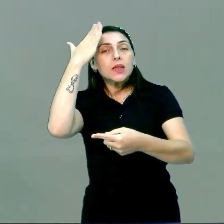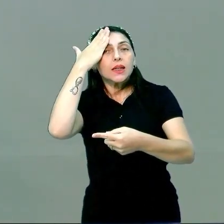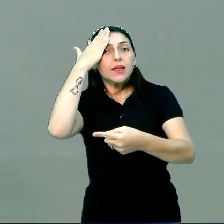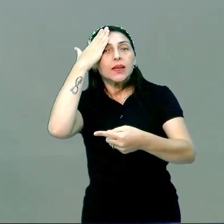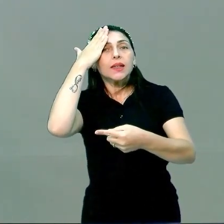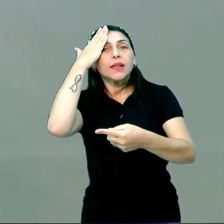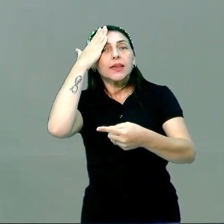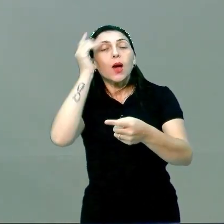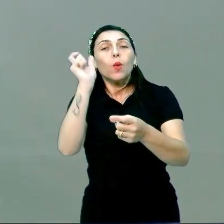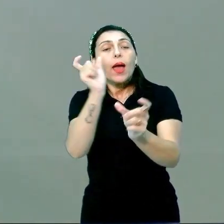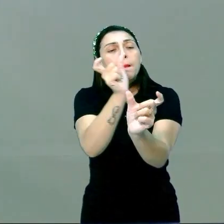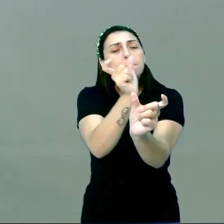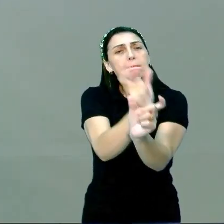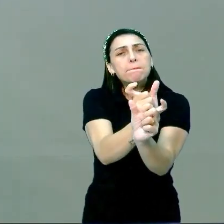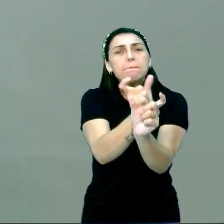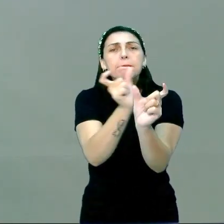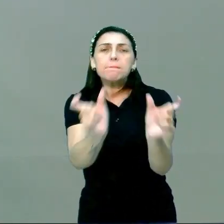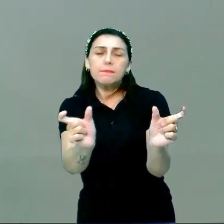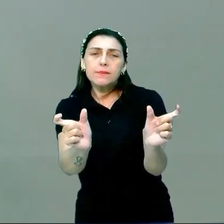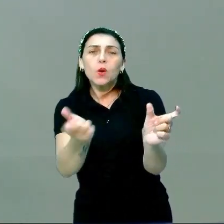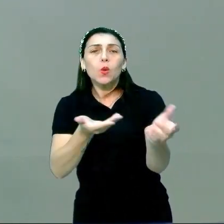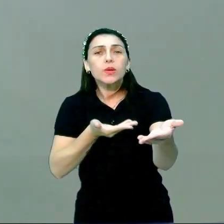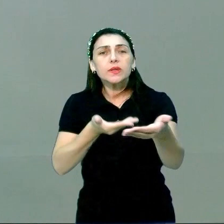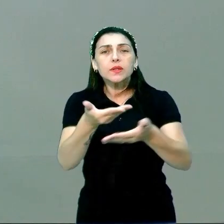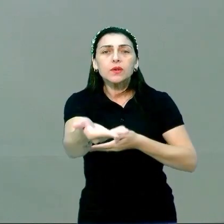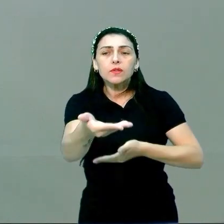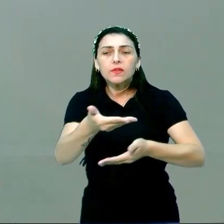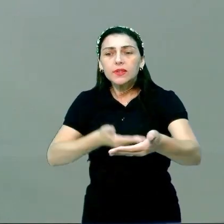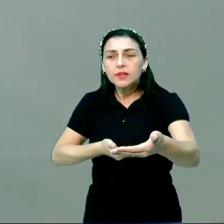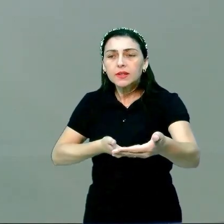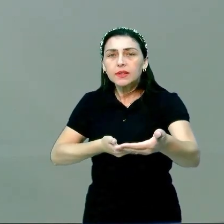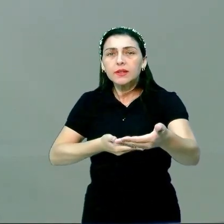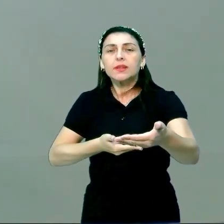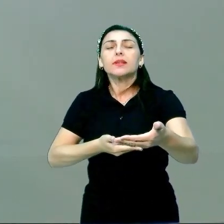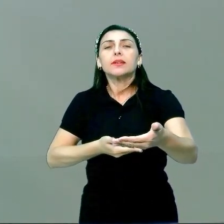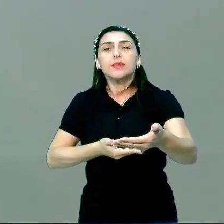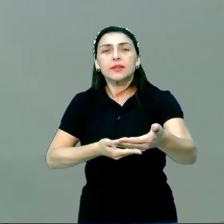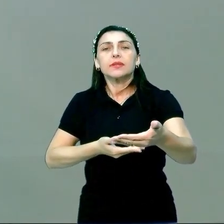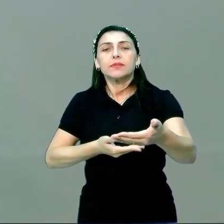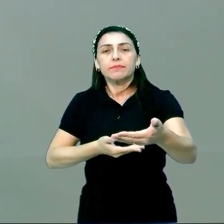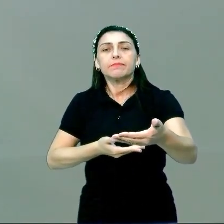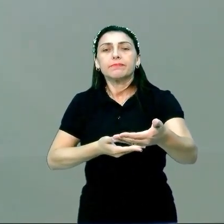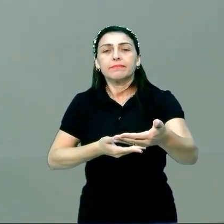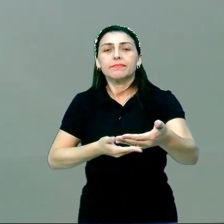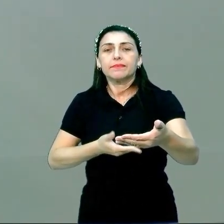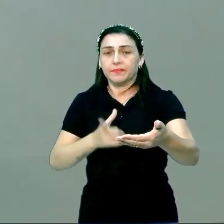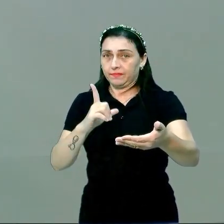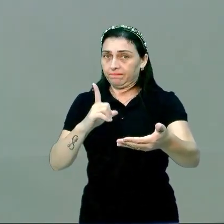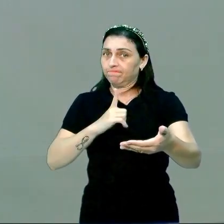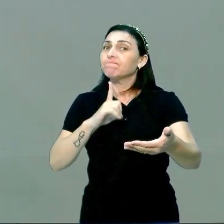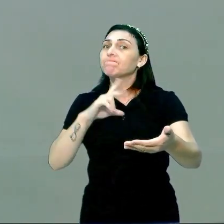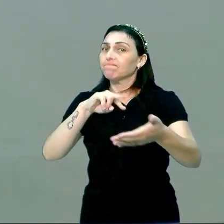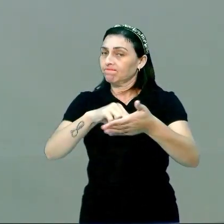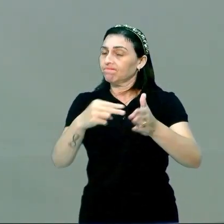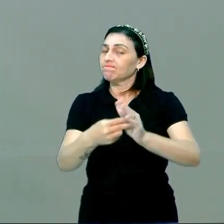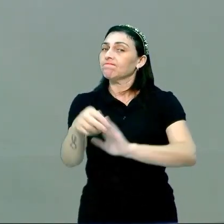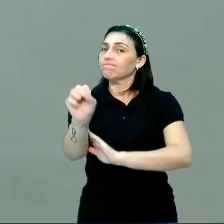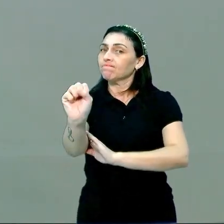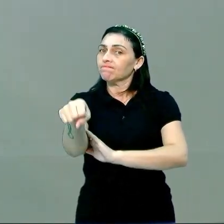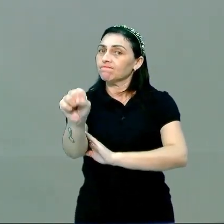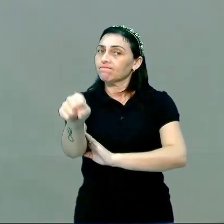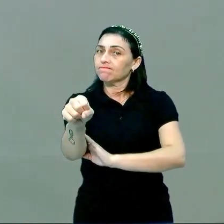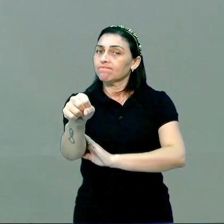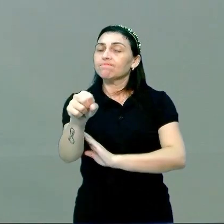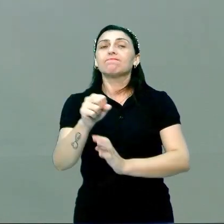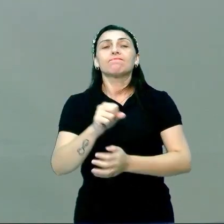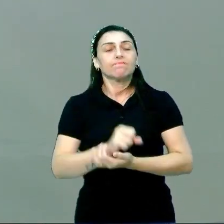você. Então eu consigo fazer a relação, olha aí a pista, né? Contra você, prejudicial. Tem sentido? Tem.